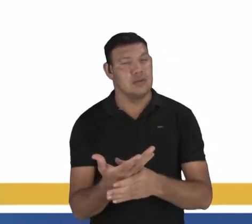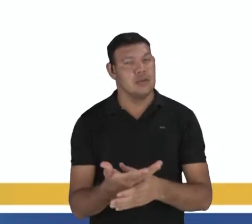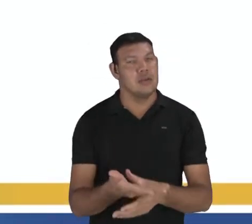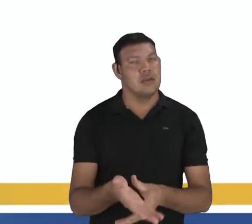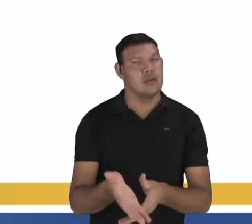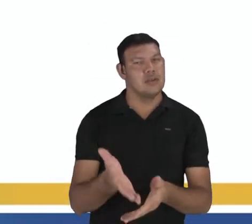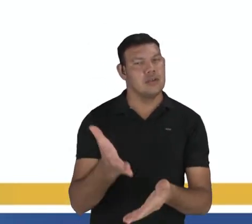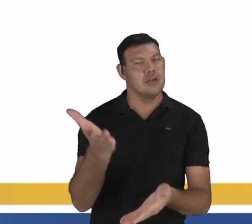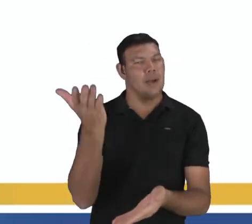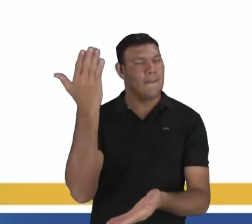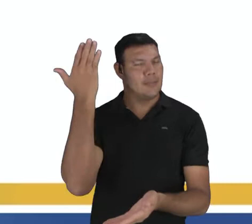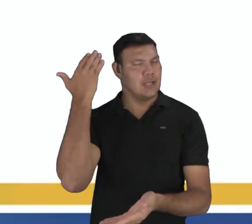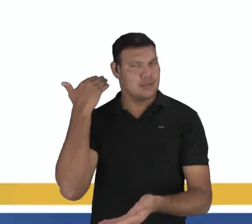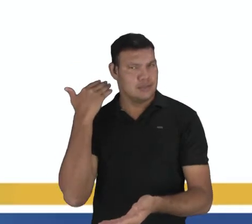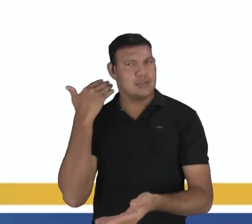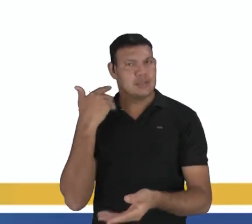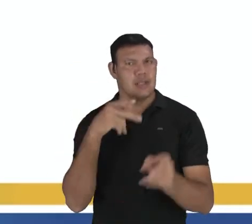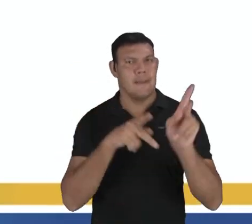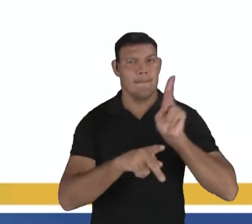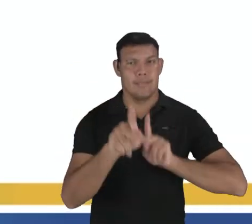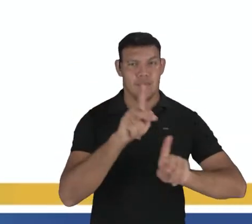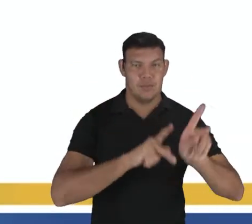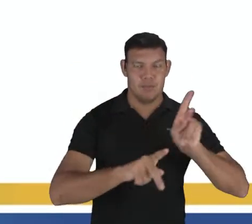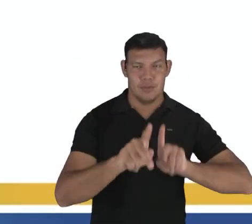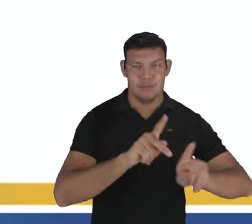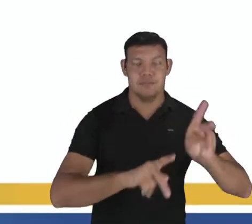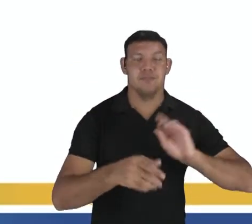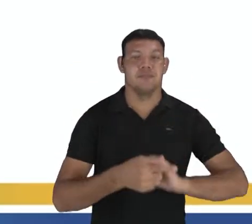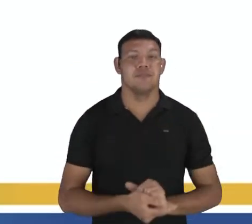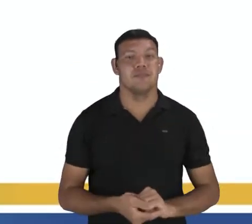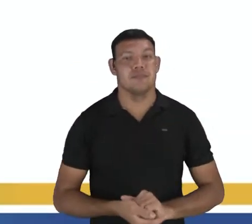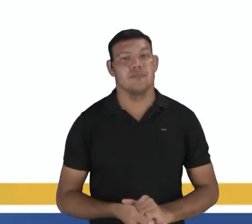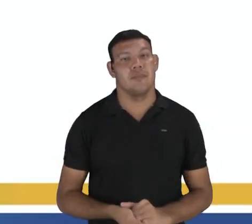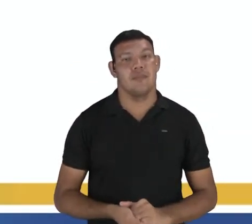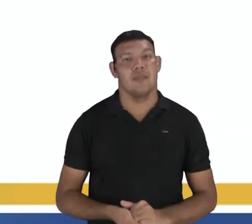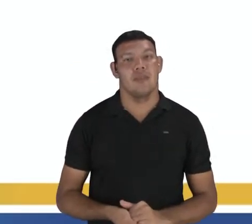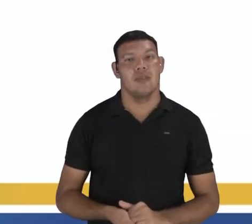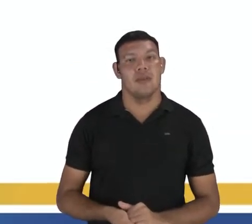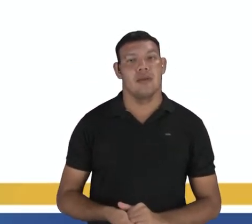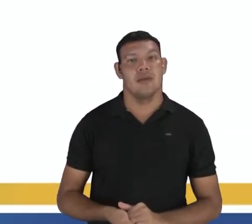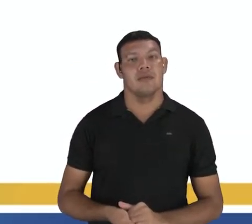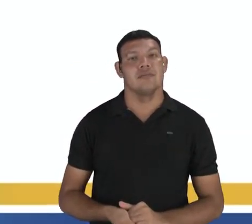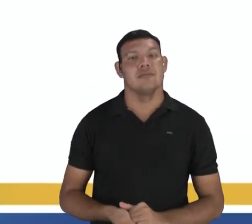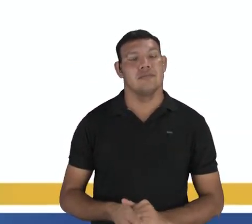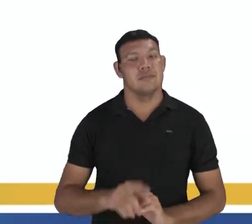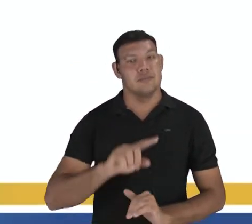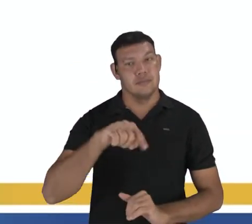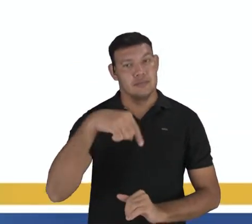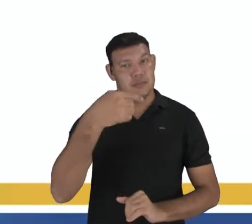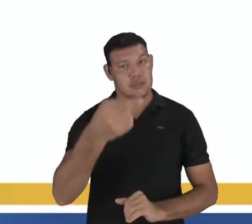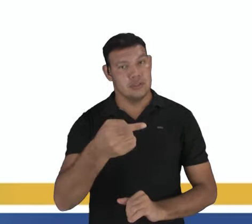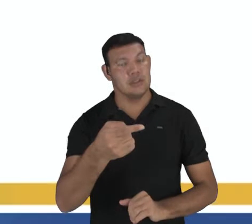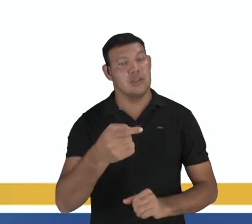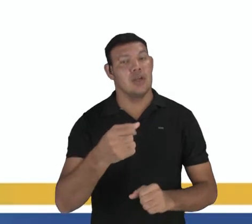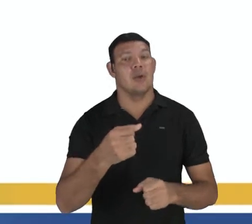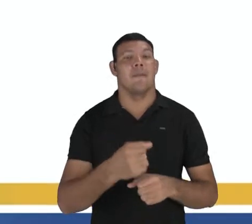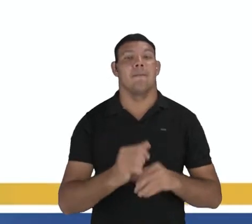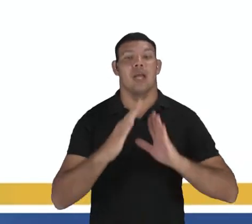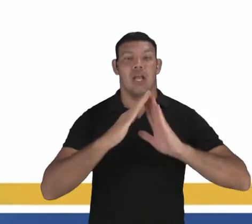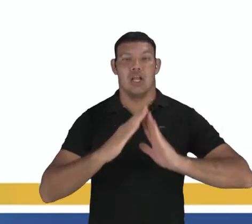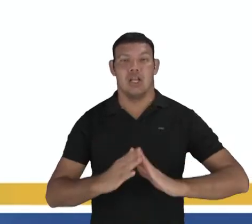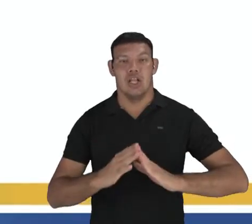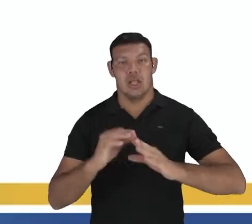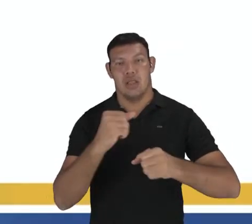antigas civilizações, né? Os vestígios dessas antigas civilizações. Passou a ser ocupada há 5.000 anos,